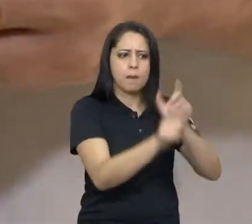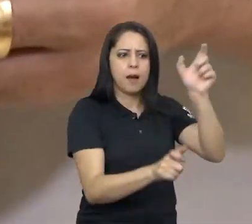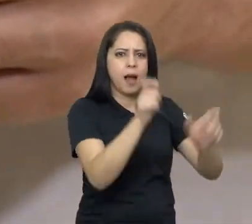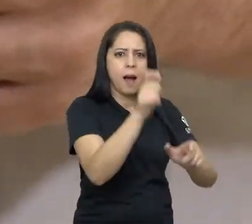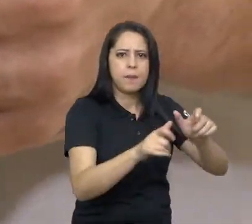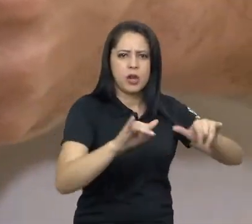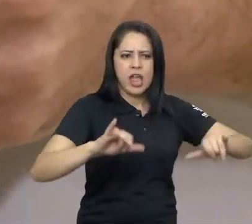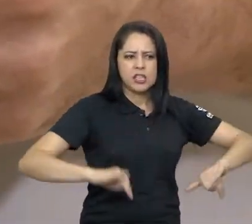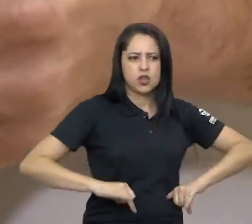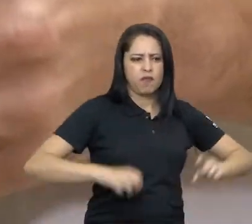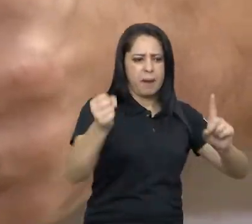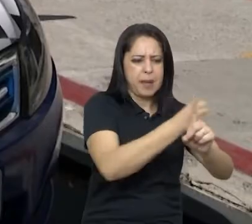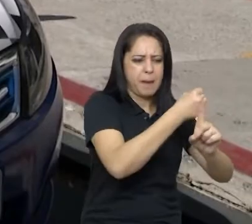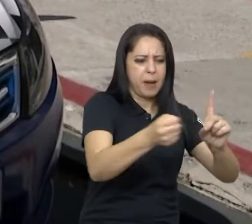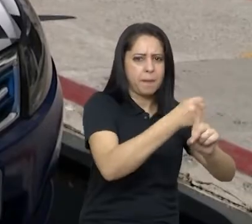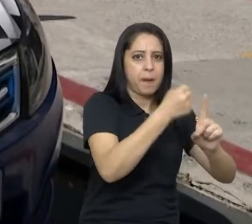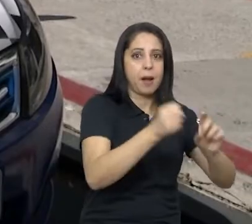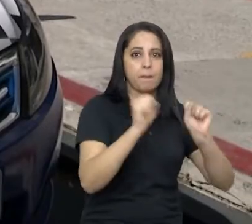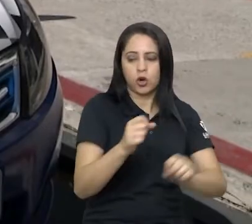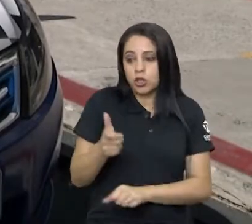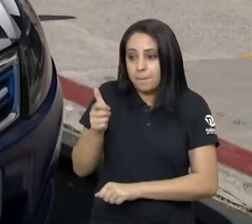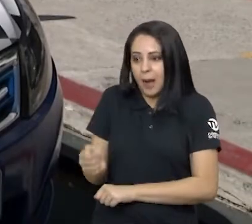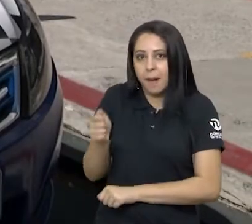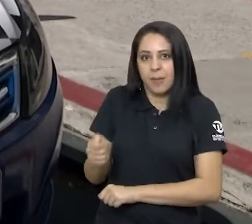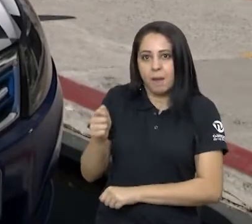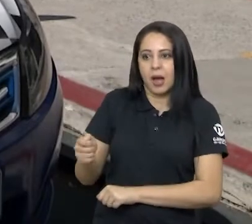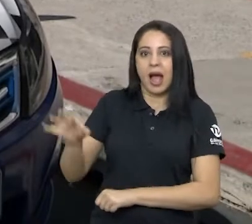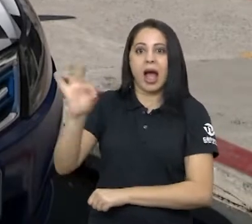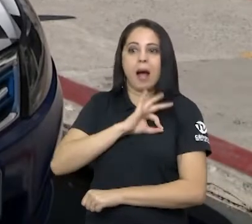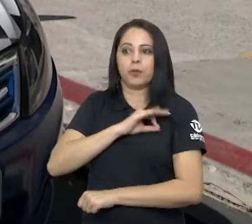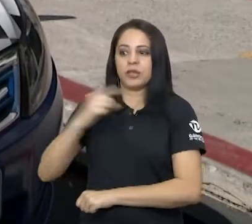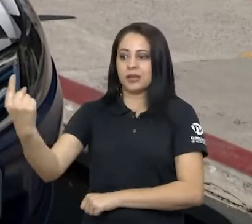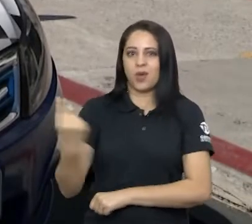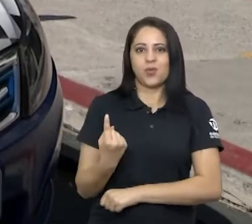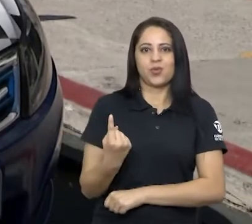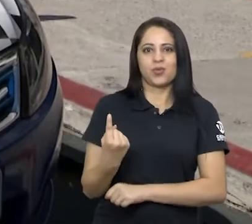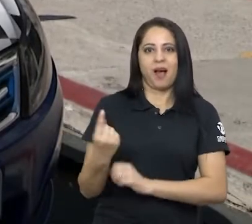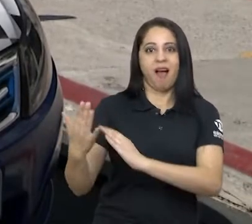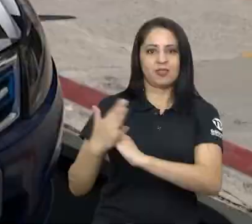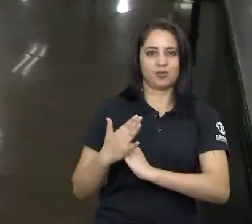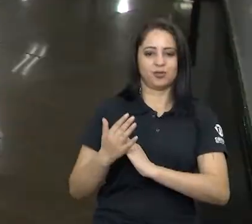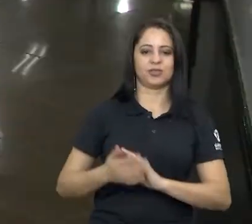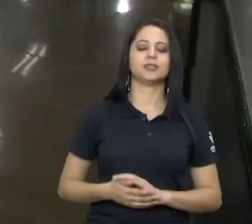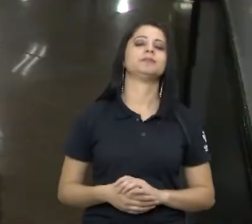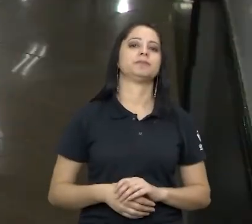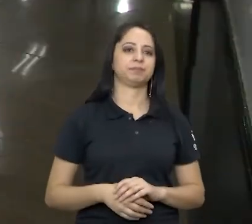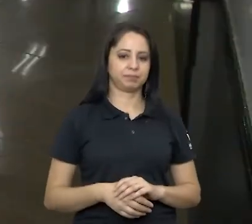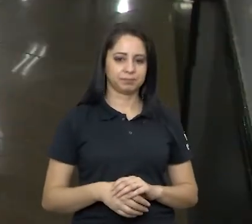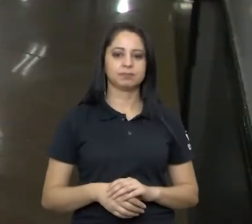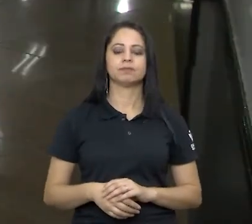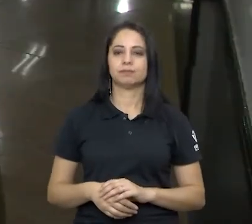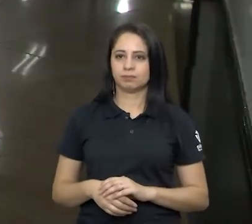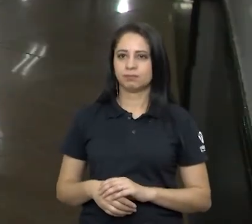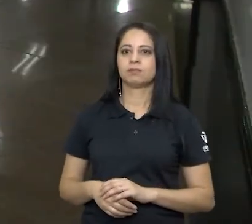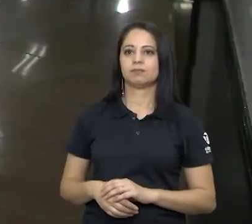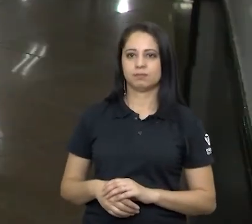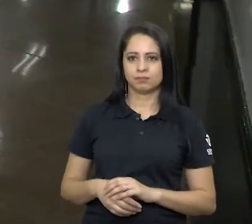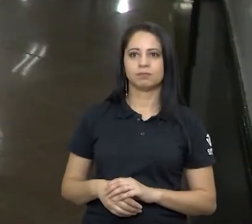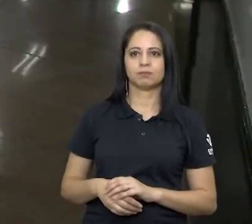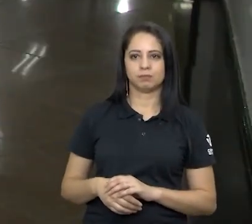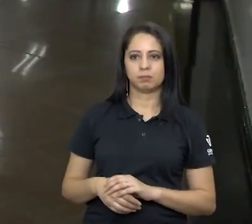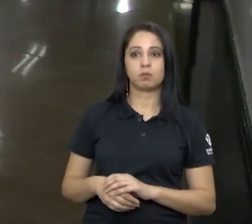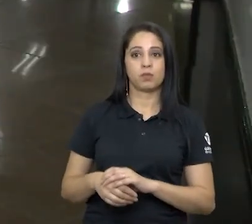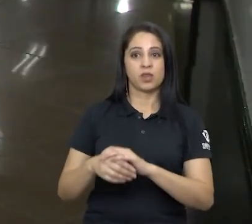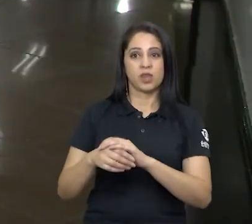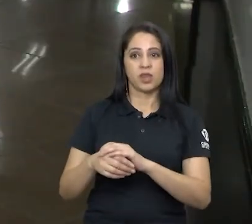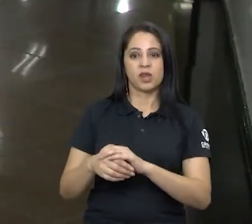mulheres em situação de violência acionem a Guarda Civil quando se sentirem em perigo. Além da proteção, é